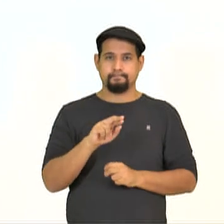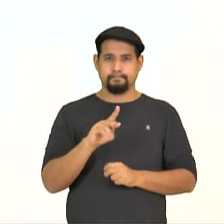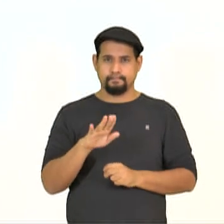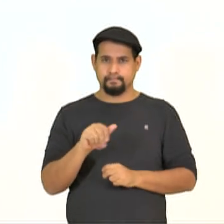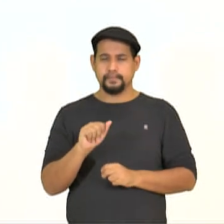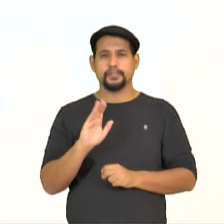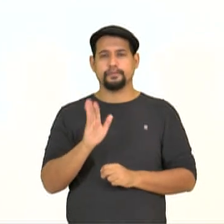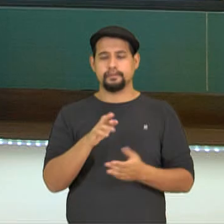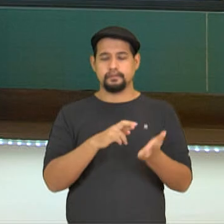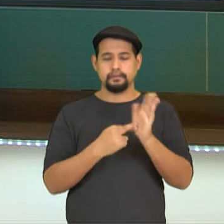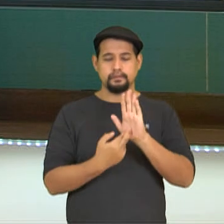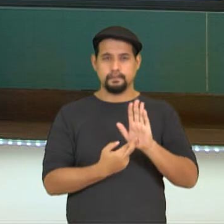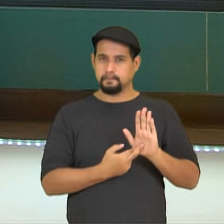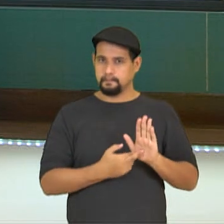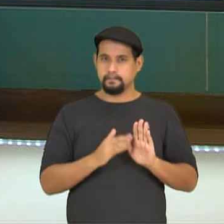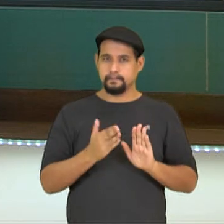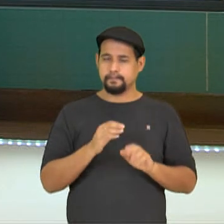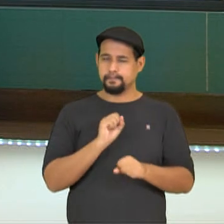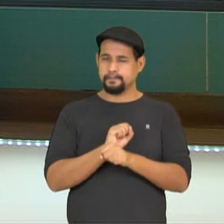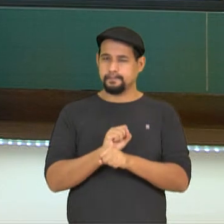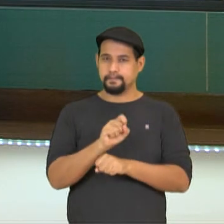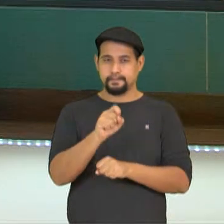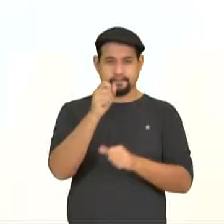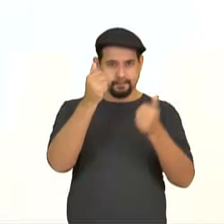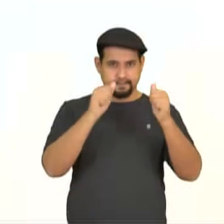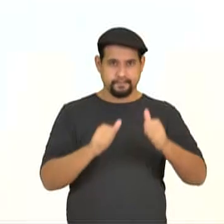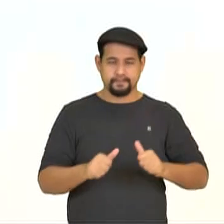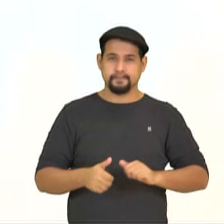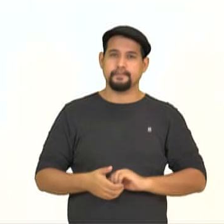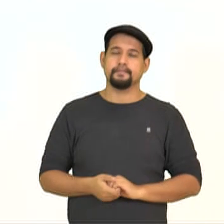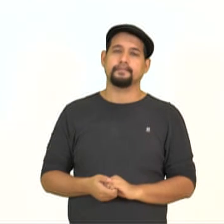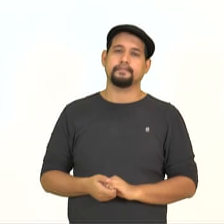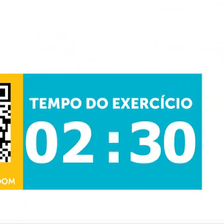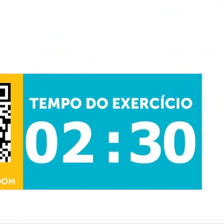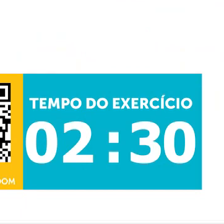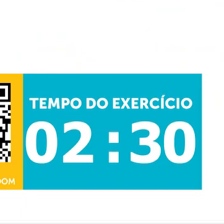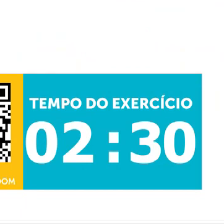foram representadas aqui. Tempinho para vocês analisarem.